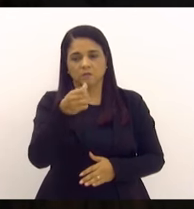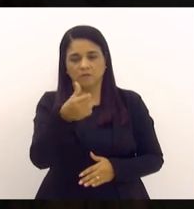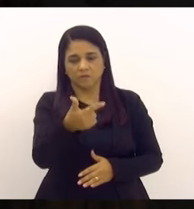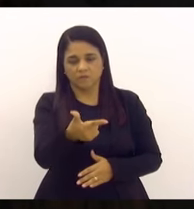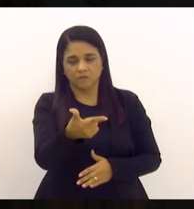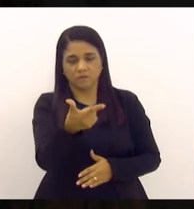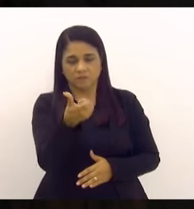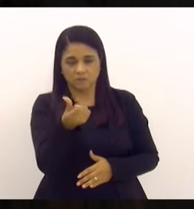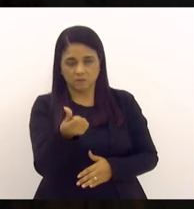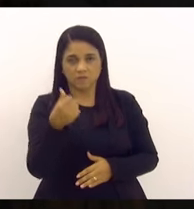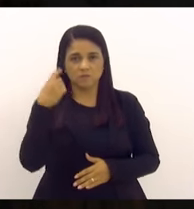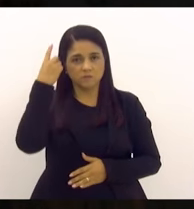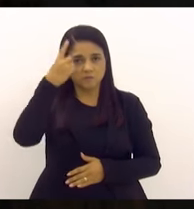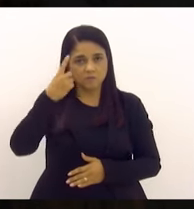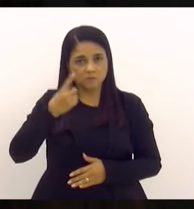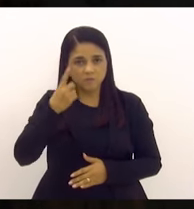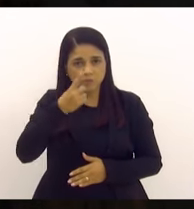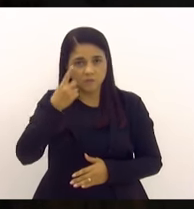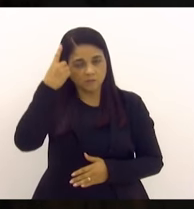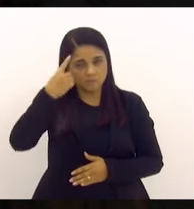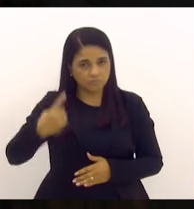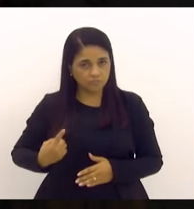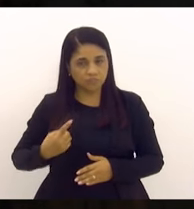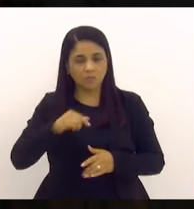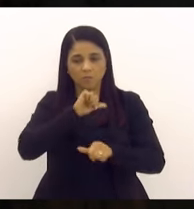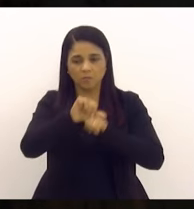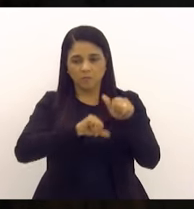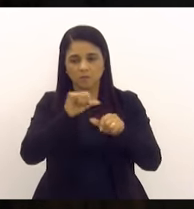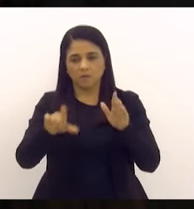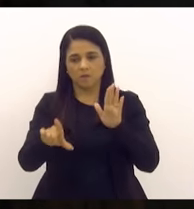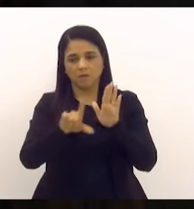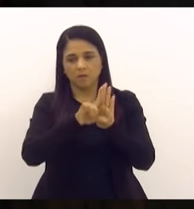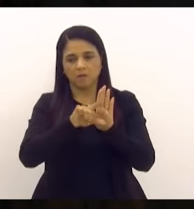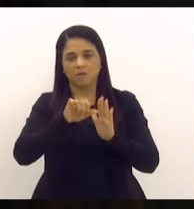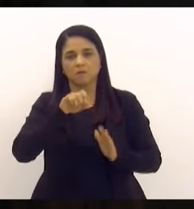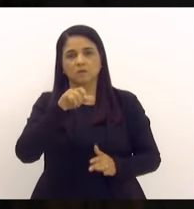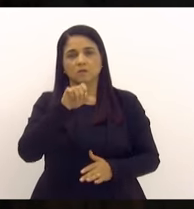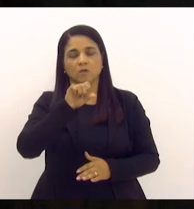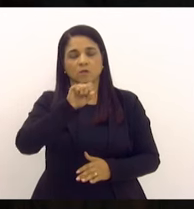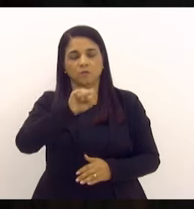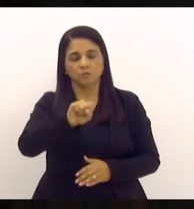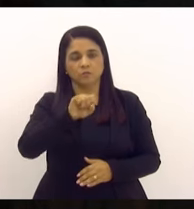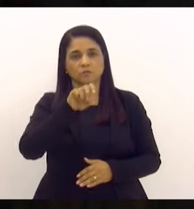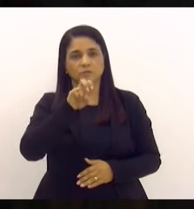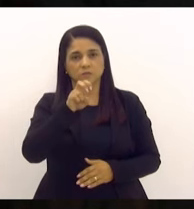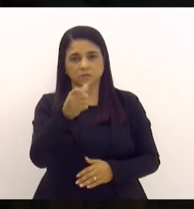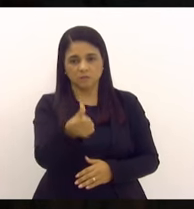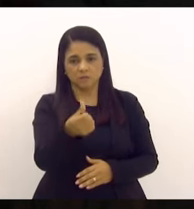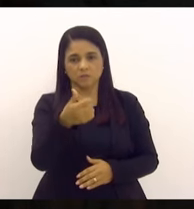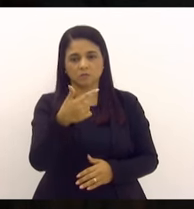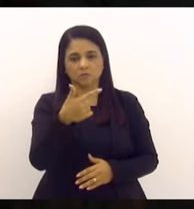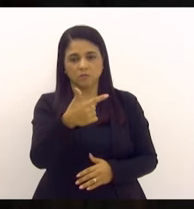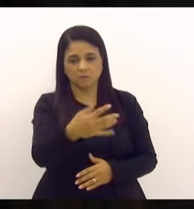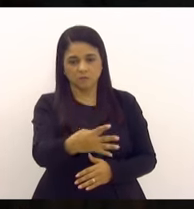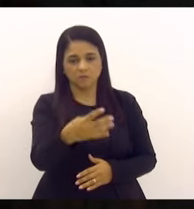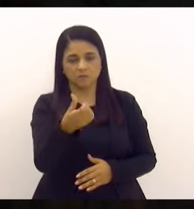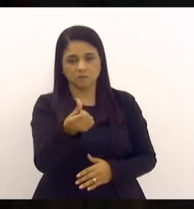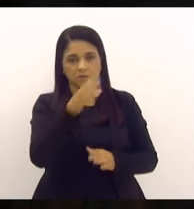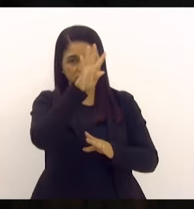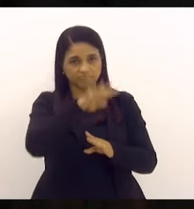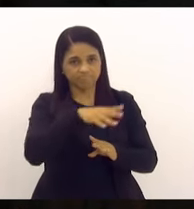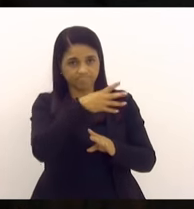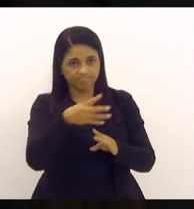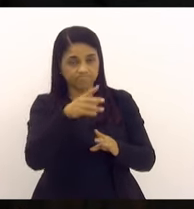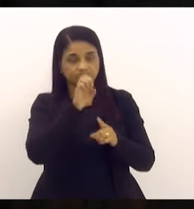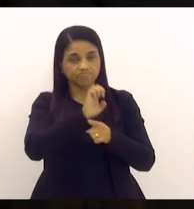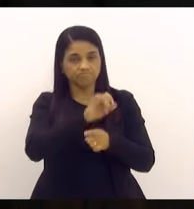Renata Souza, que altera a lei número 5.645, de 6 de janeiro de 2010, para incluir no calendário oficial do